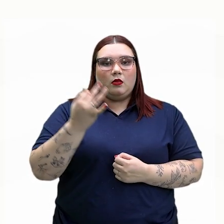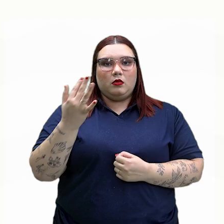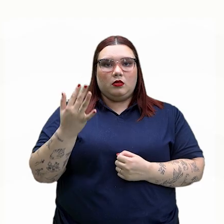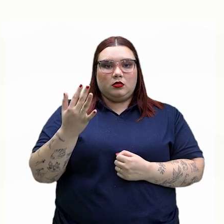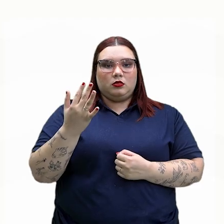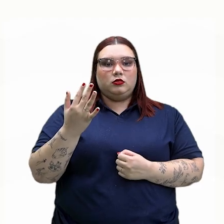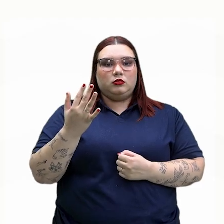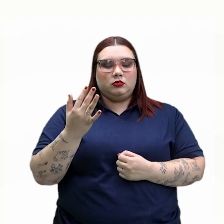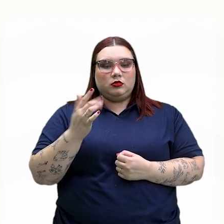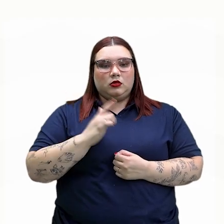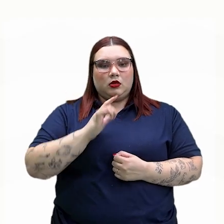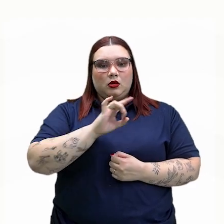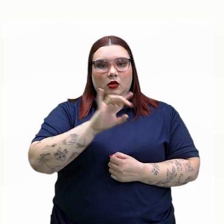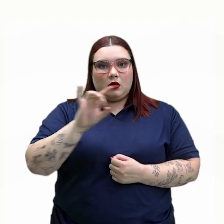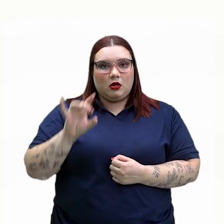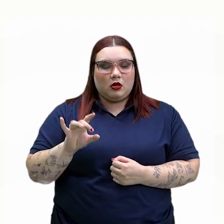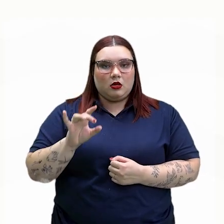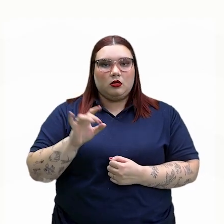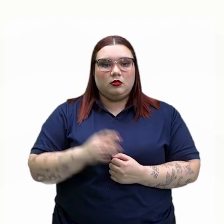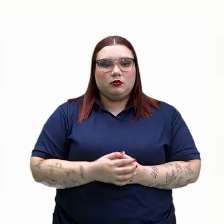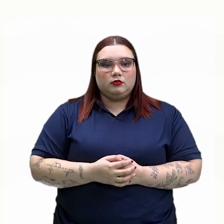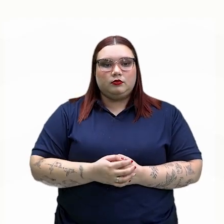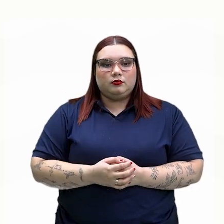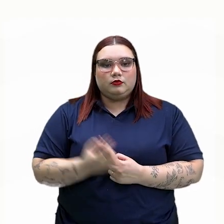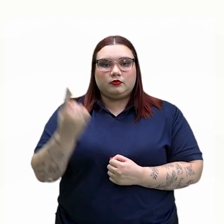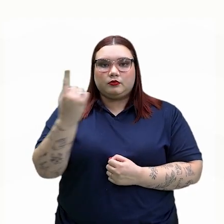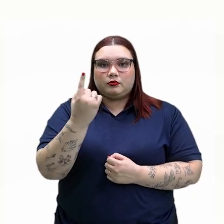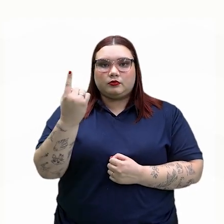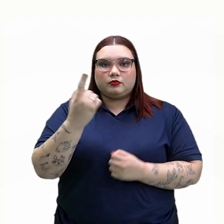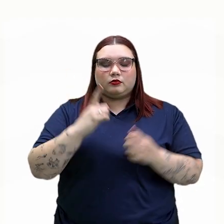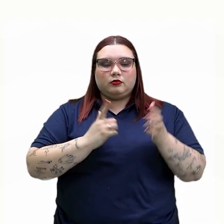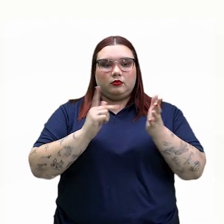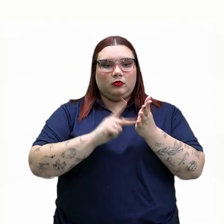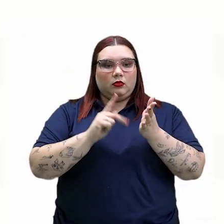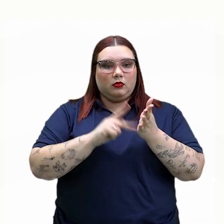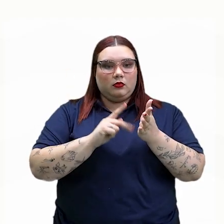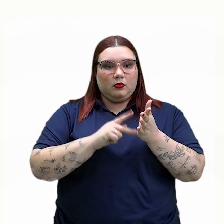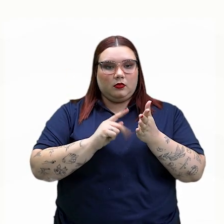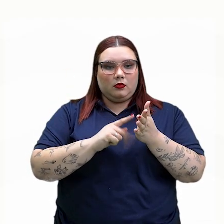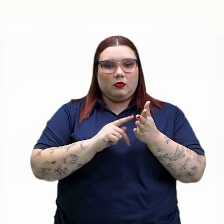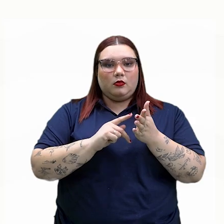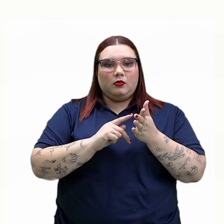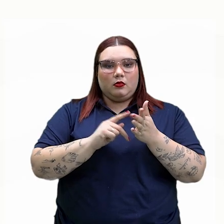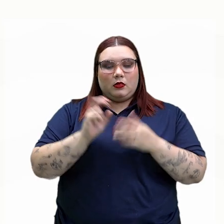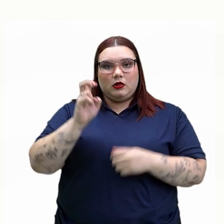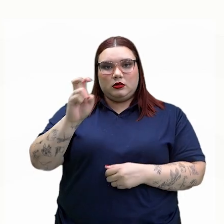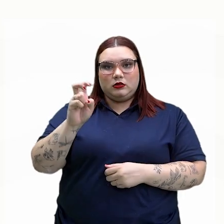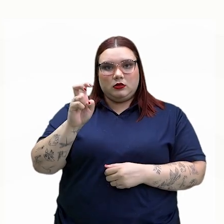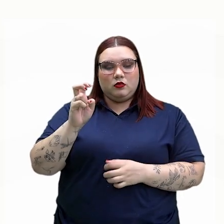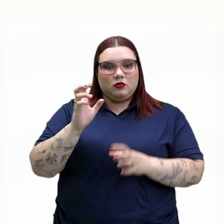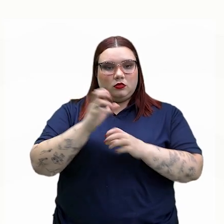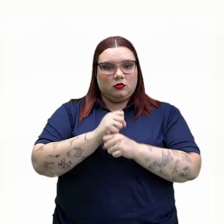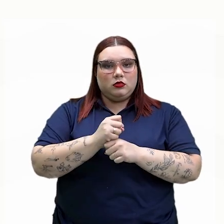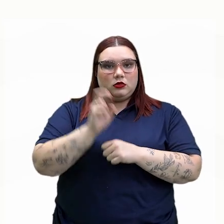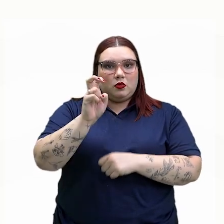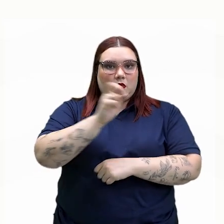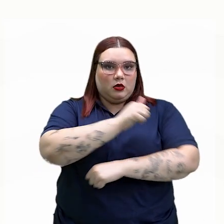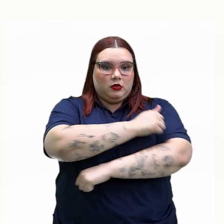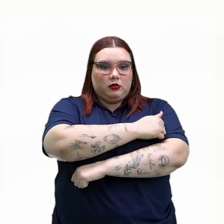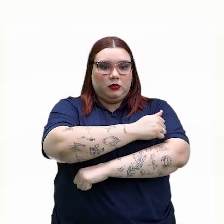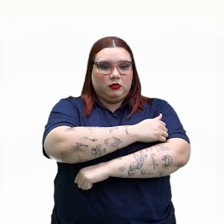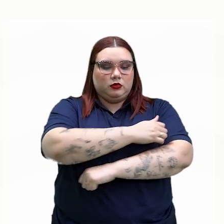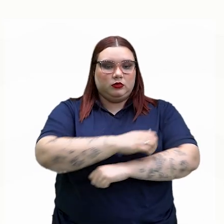quanto vai ter em cada setor. Então, ó, no setor 1, nós temos 5 notas,